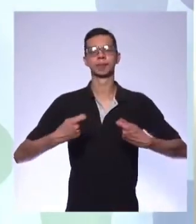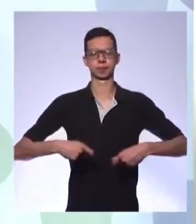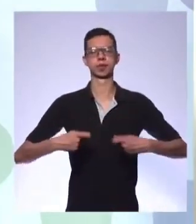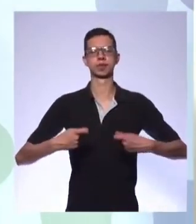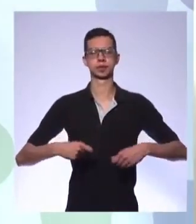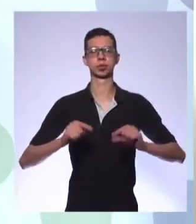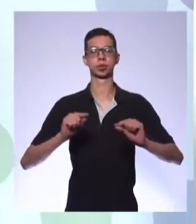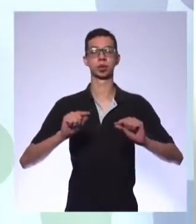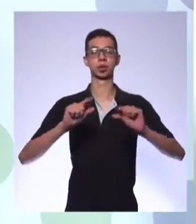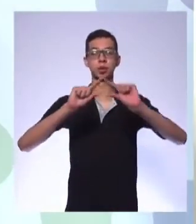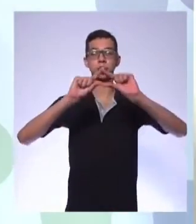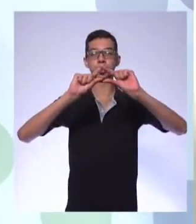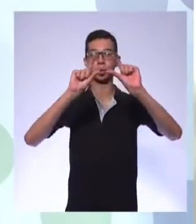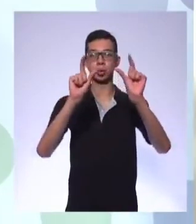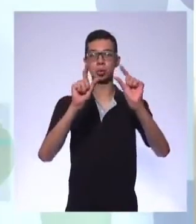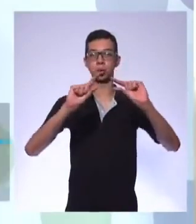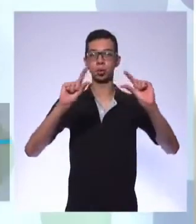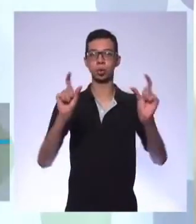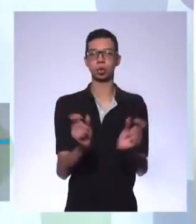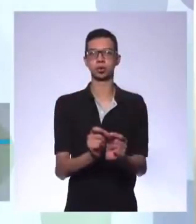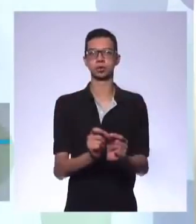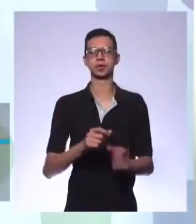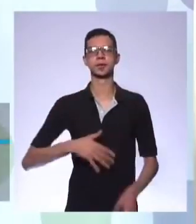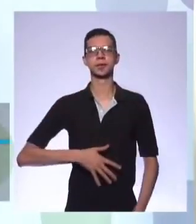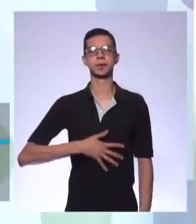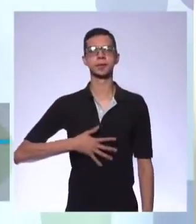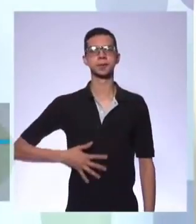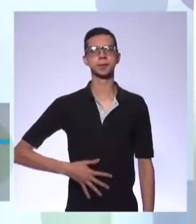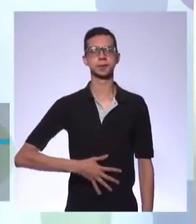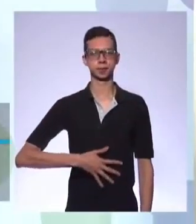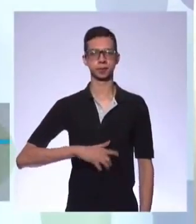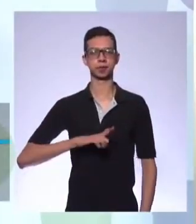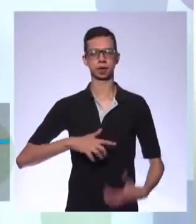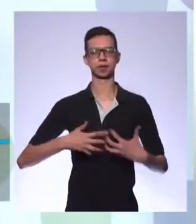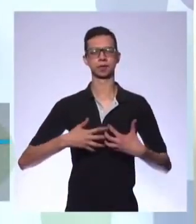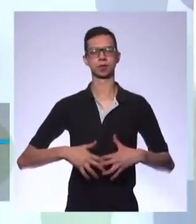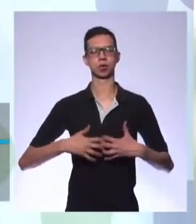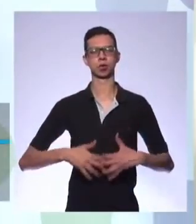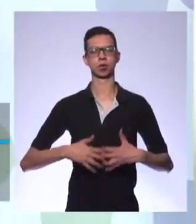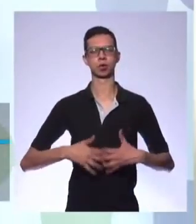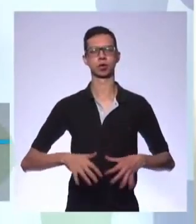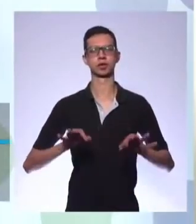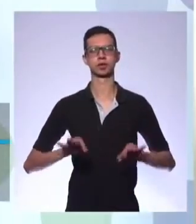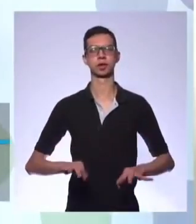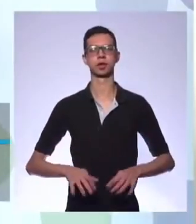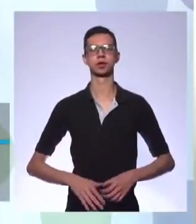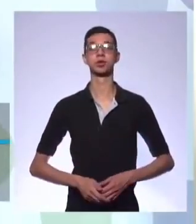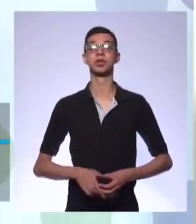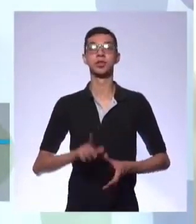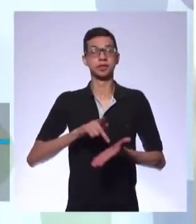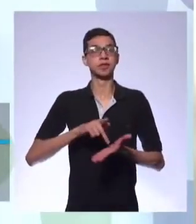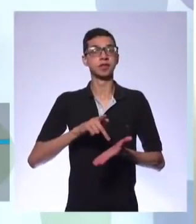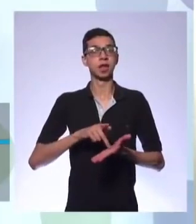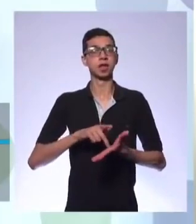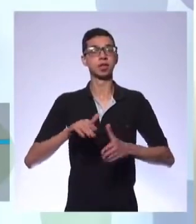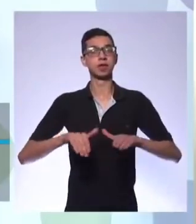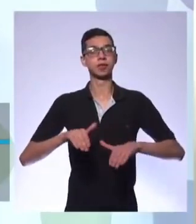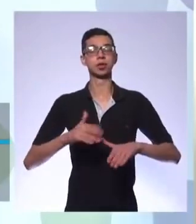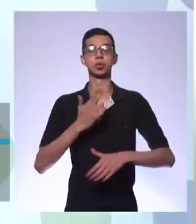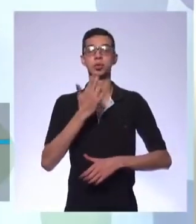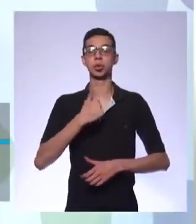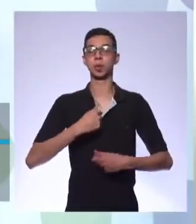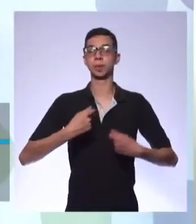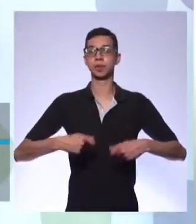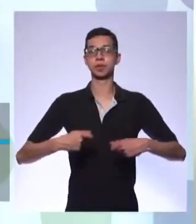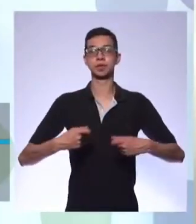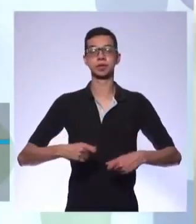Às vezes a gente confunde importância com quantidade. Vai ter nutriente que eu vou precisar de bastante em quantidade, muita quantidade. E vai